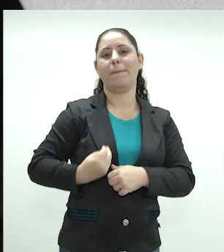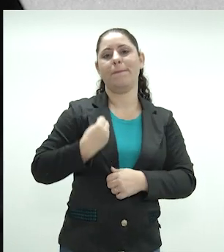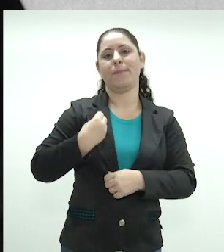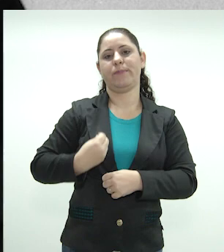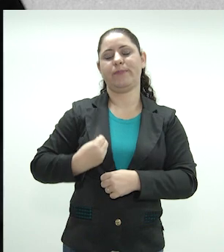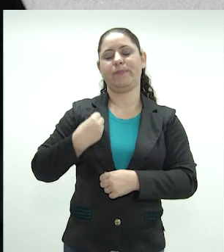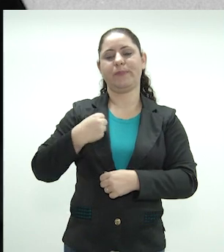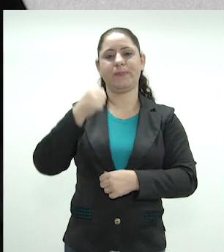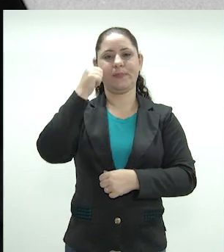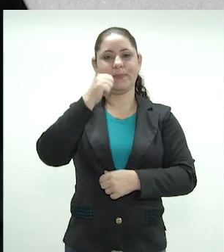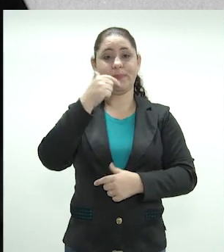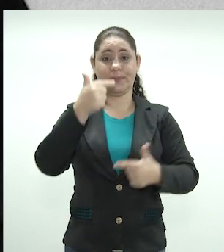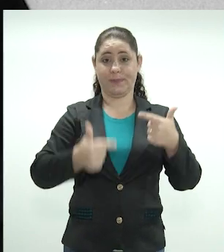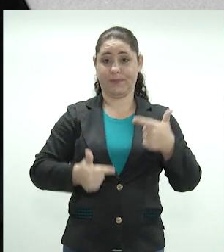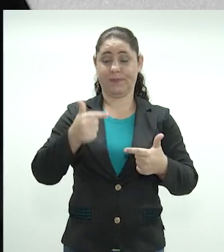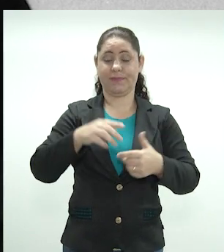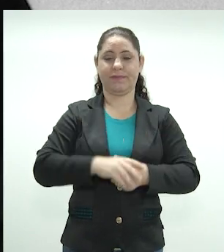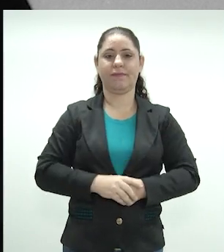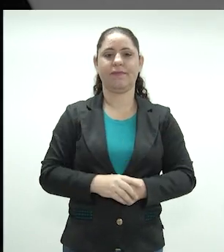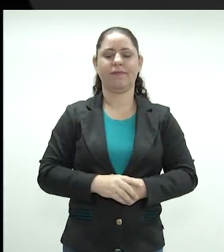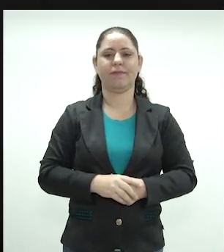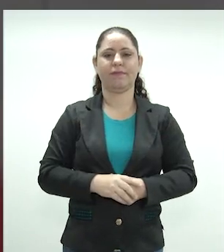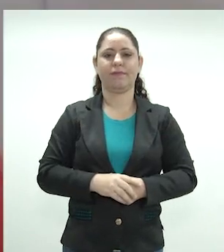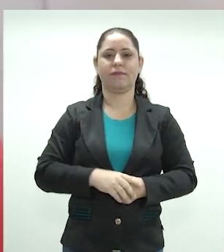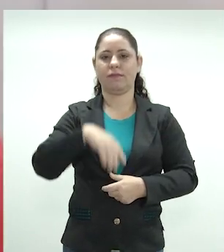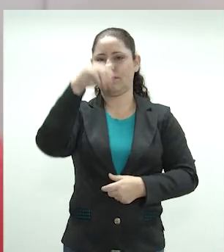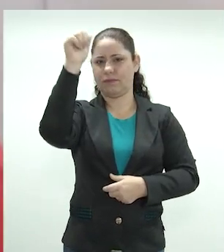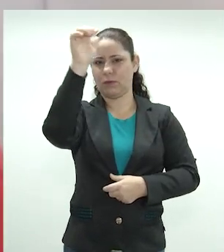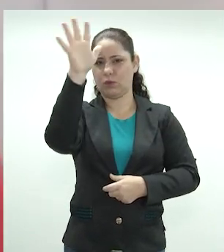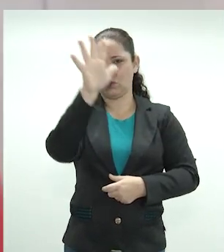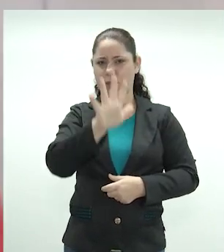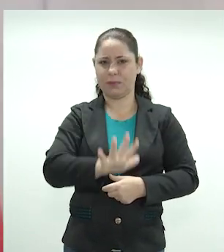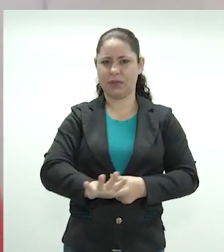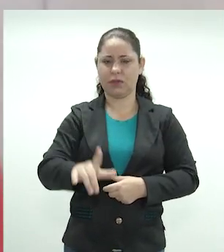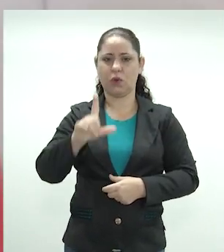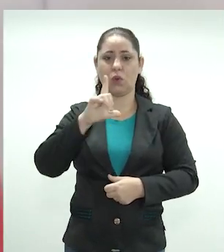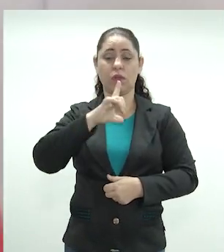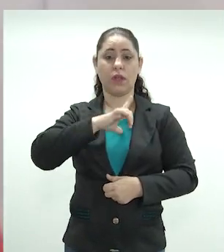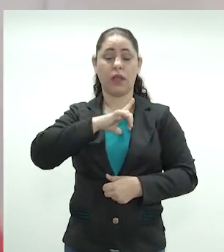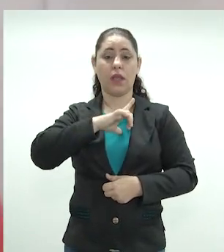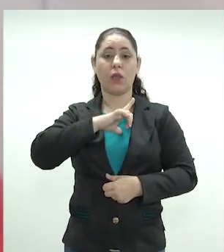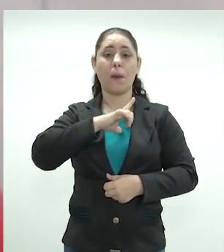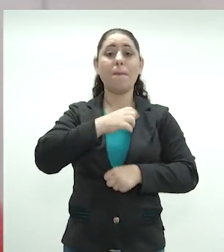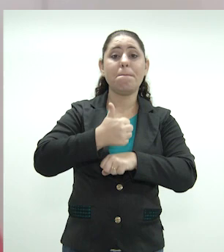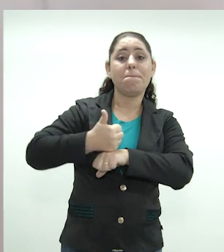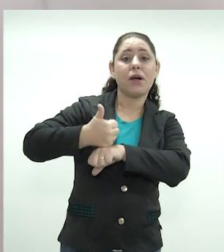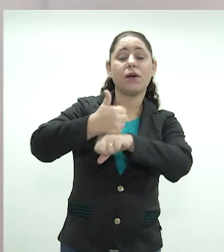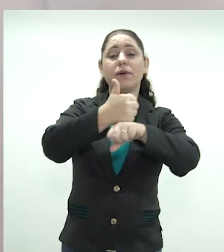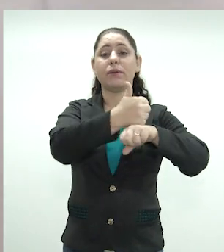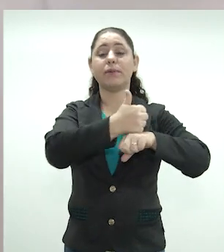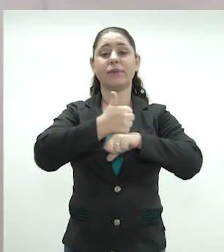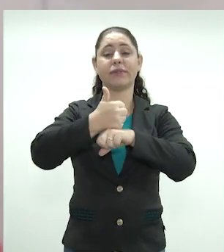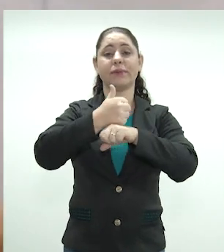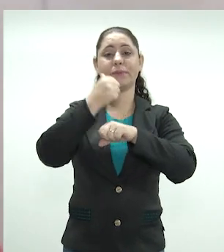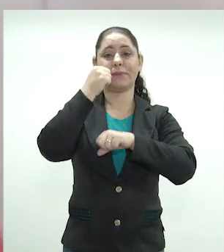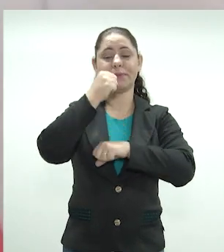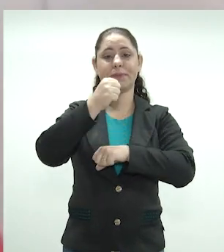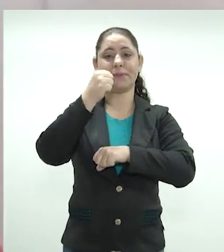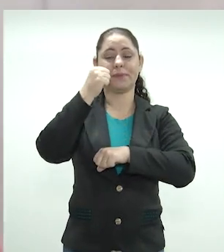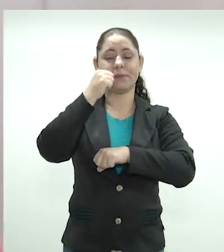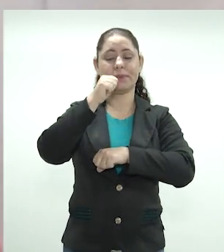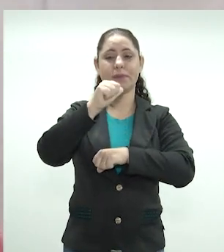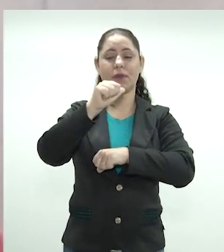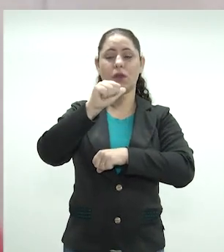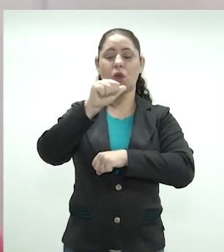da participação feminina na política. No Brasil, nós temos a nossa pioneira do feminismo, a